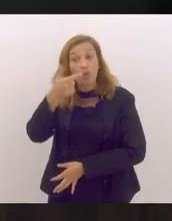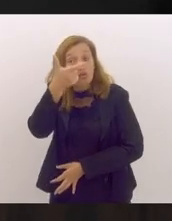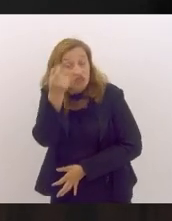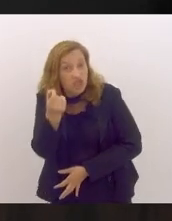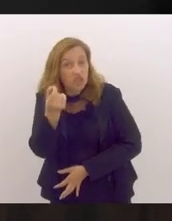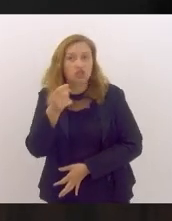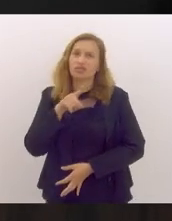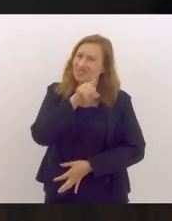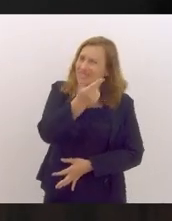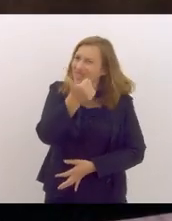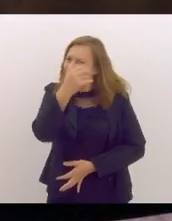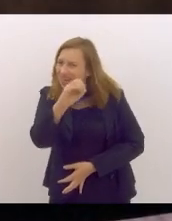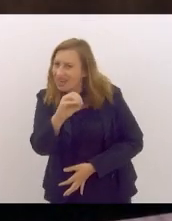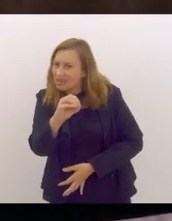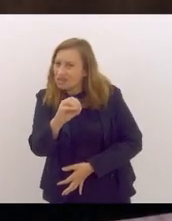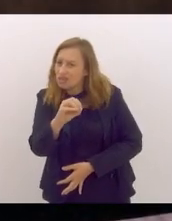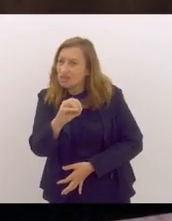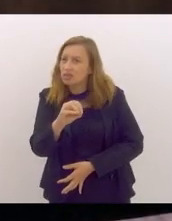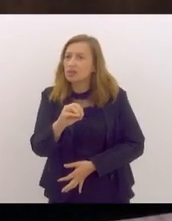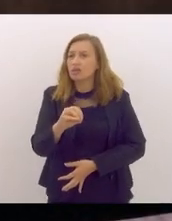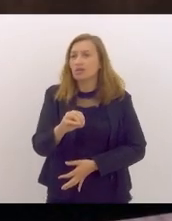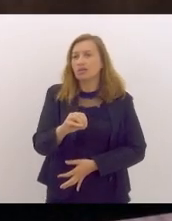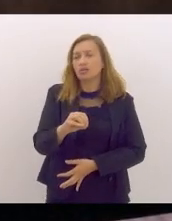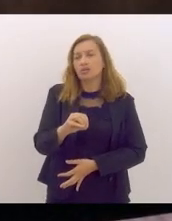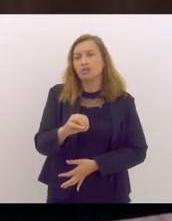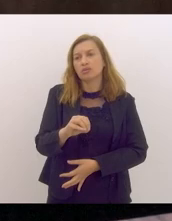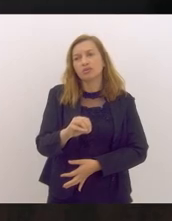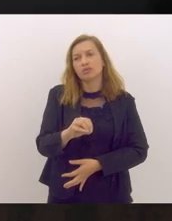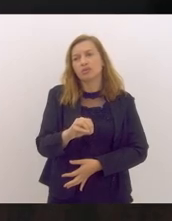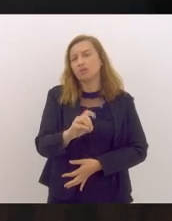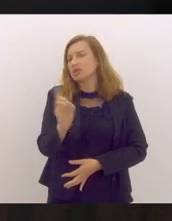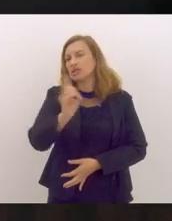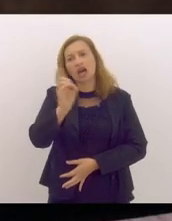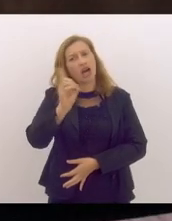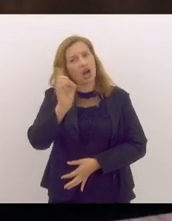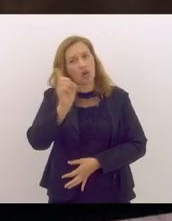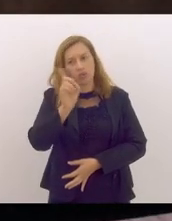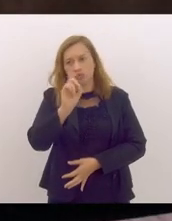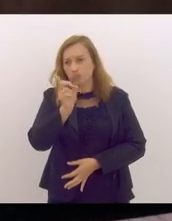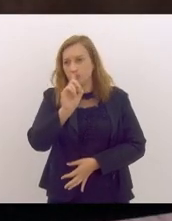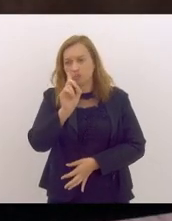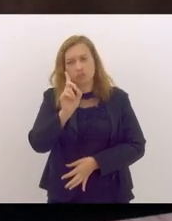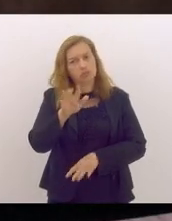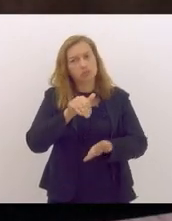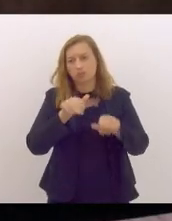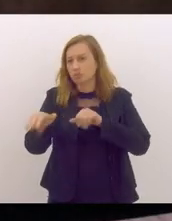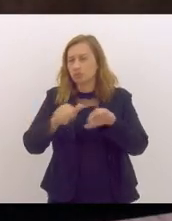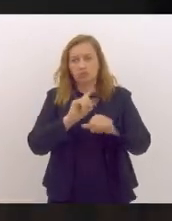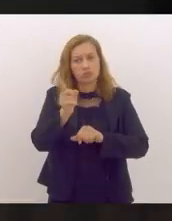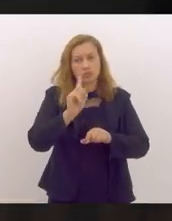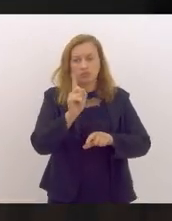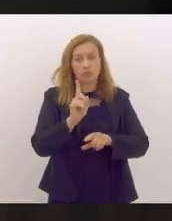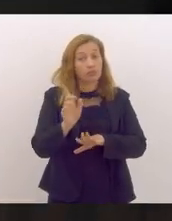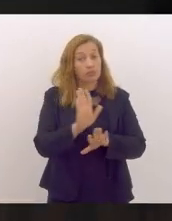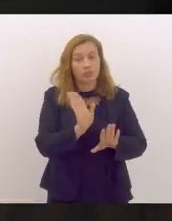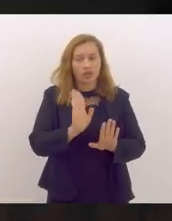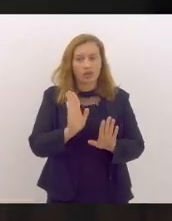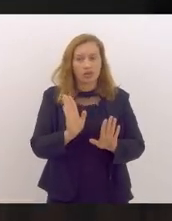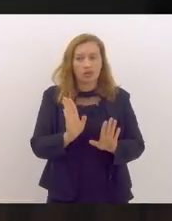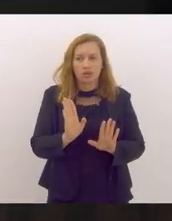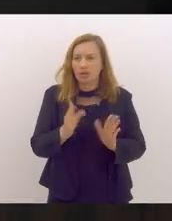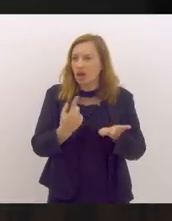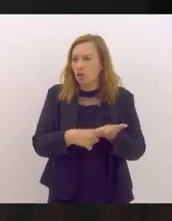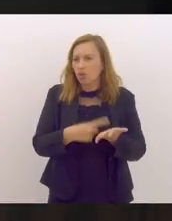É. Vossa Excelência quer 10%. É porque o Valdec encaminha 20% com a vedação à convocação de estágio de residentes. Mas olha só, aqui não dá para fazer